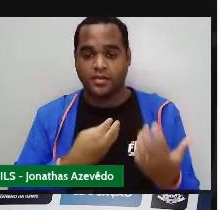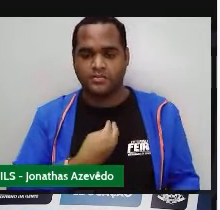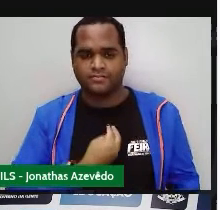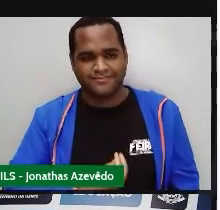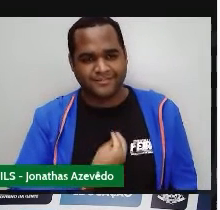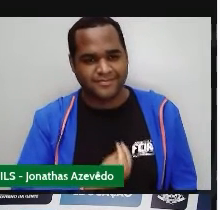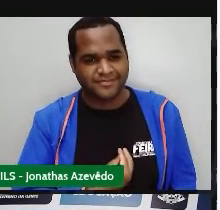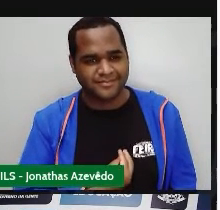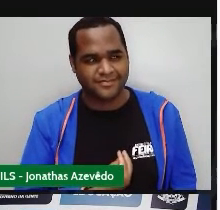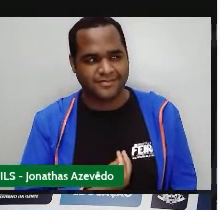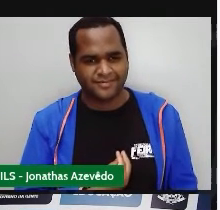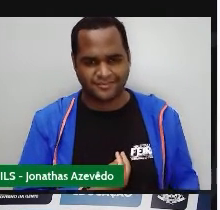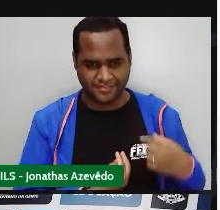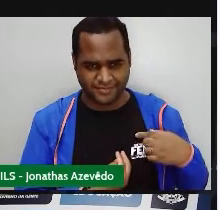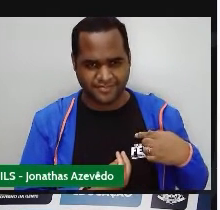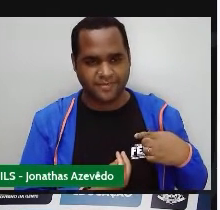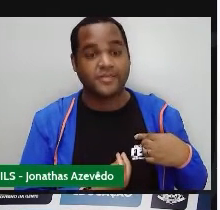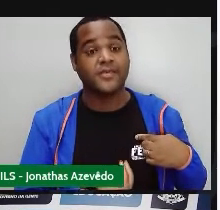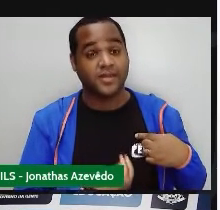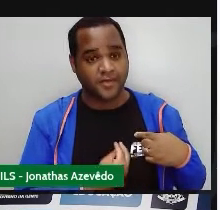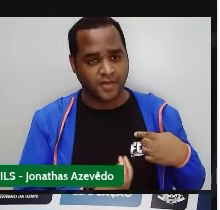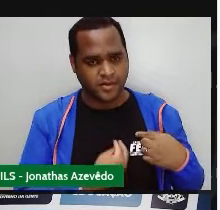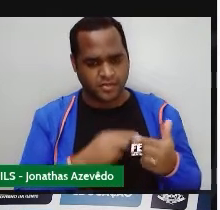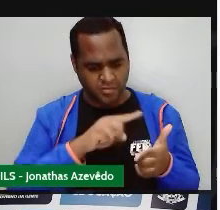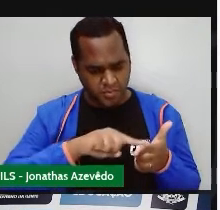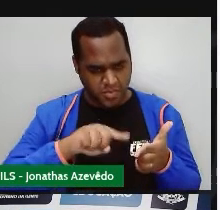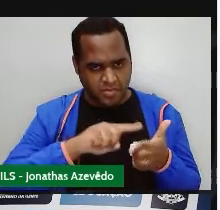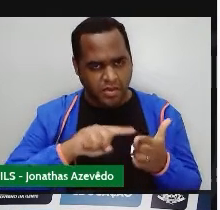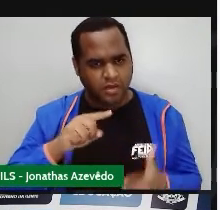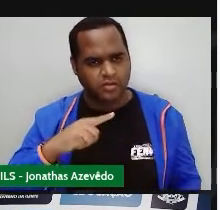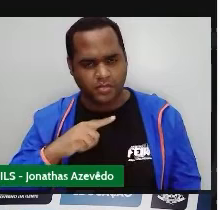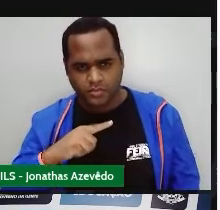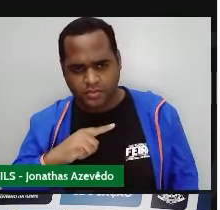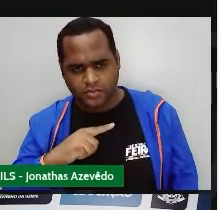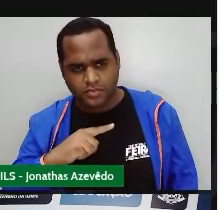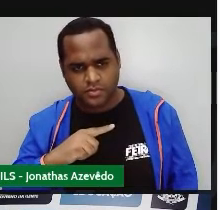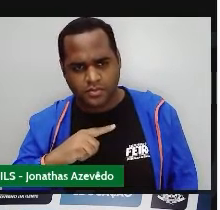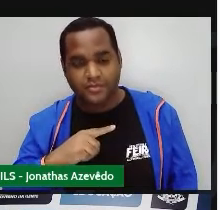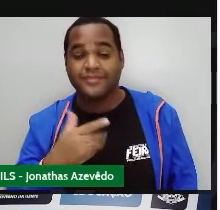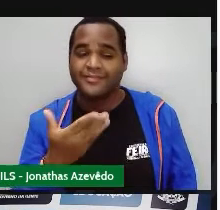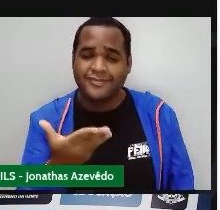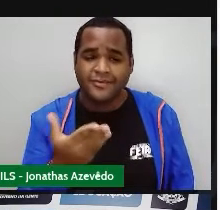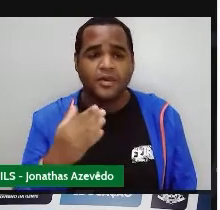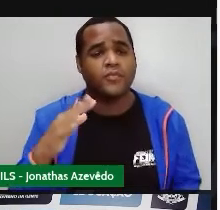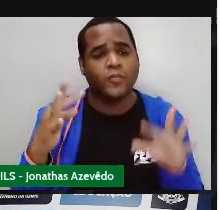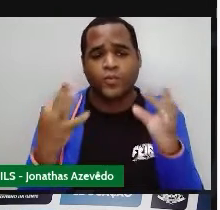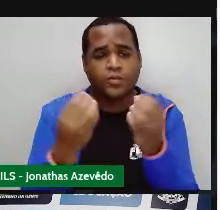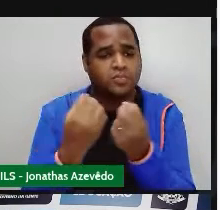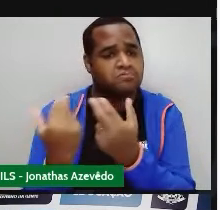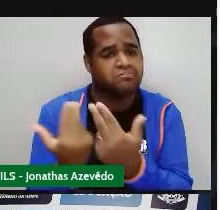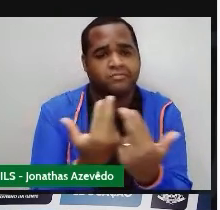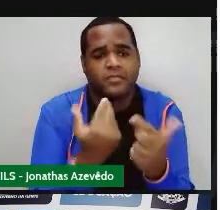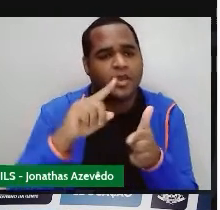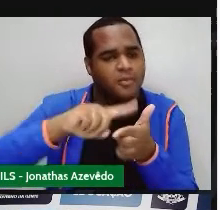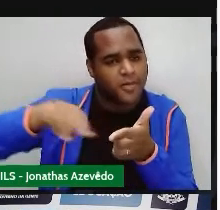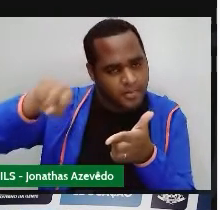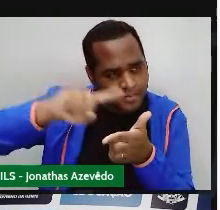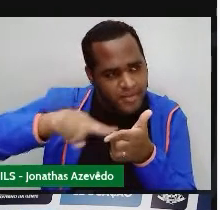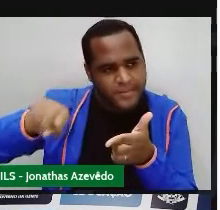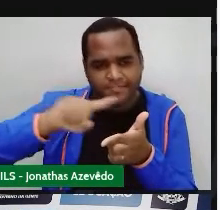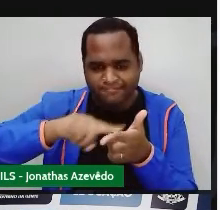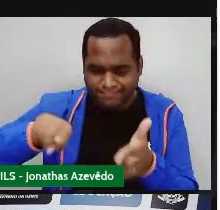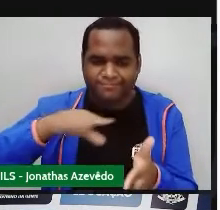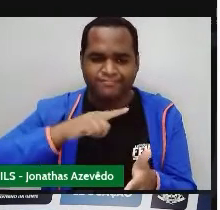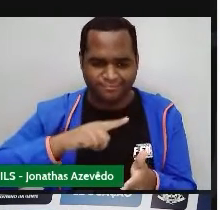a vida né a gente não tem problemas na vida né Eu acho que sim eu acho que todos nós temos problemas na